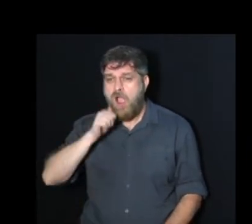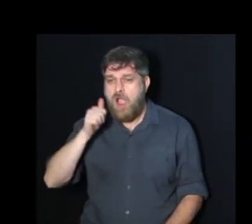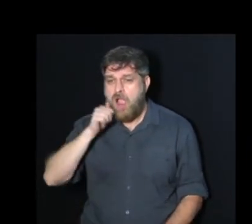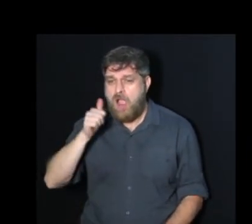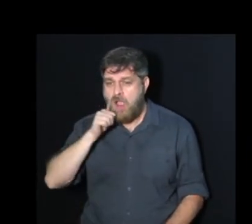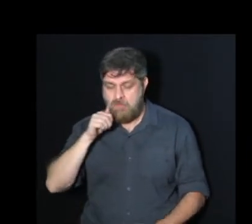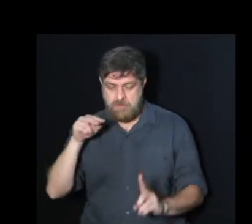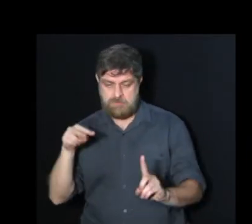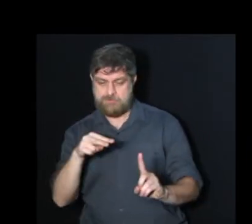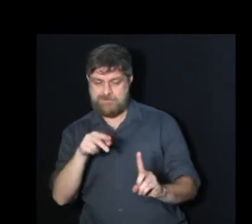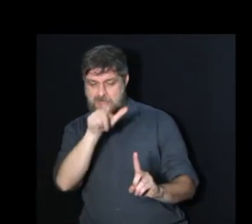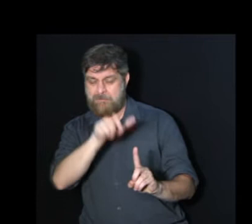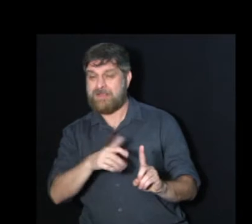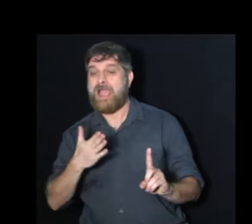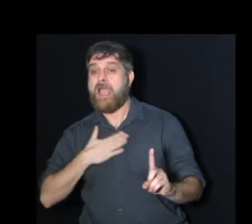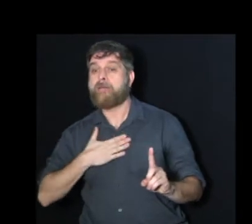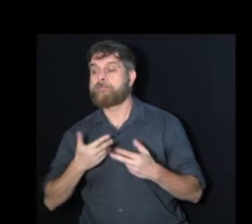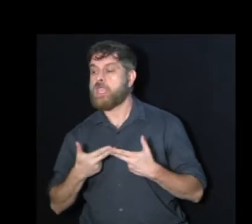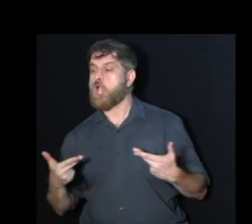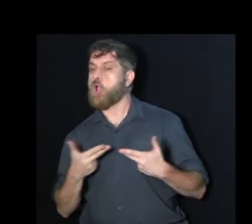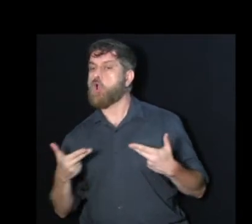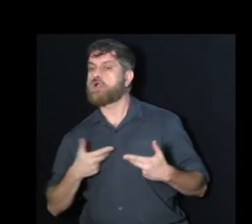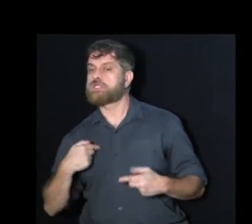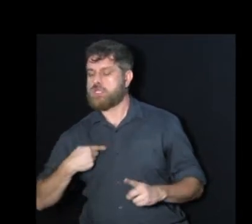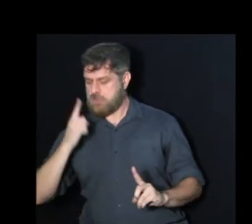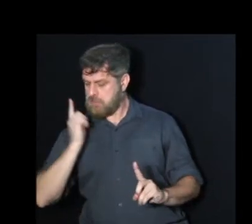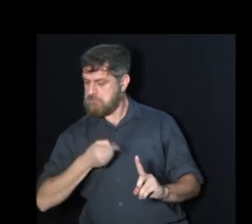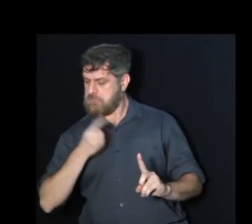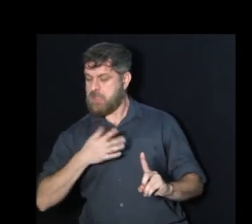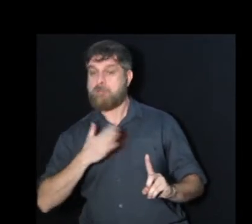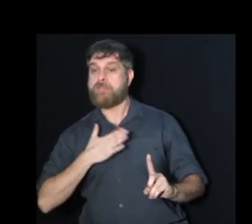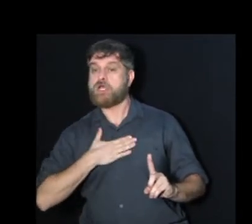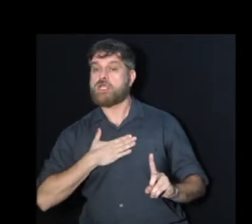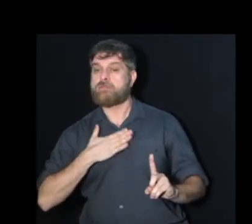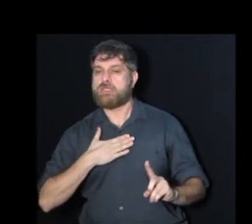como propriedades. E essa violência, ela